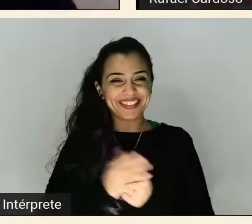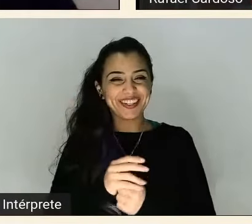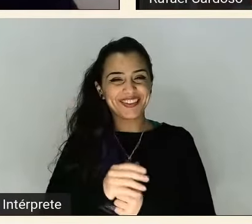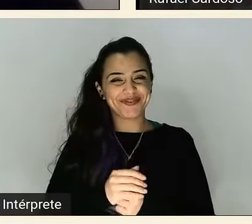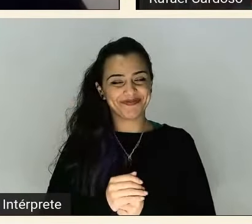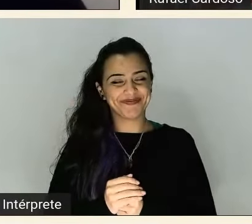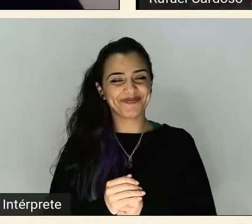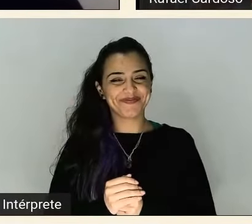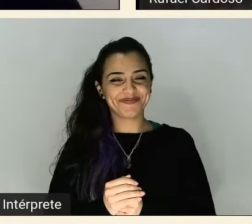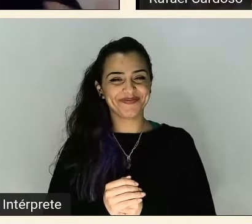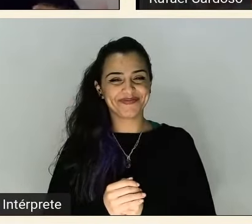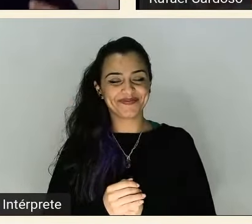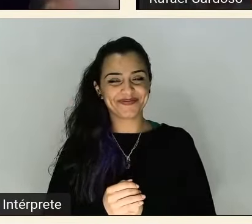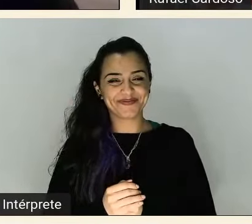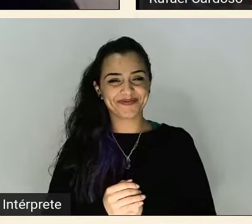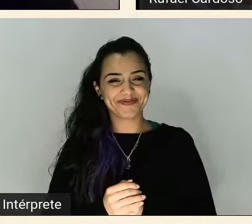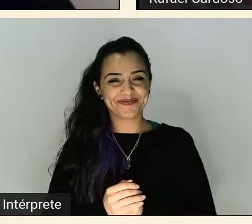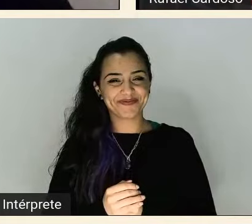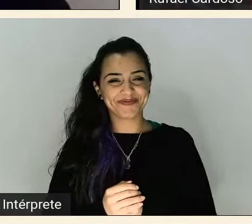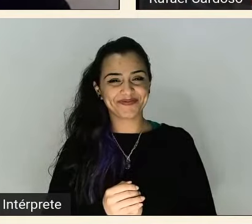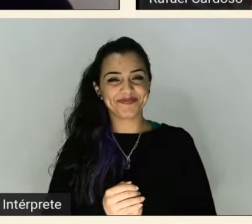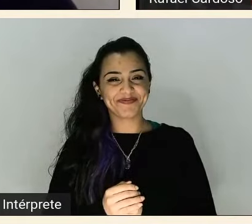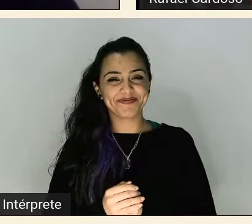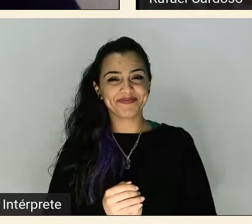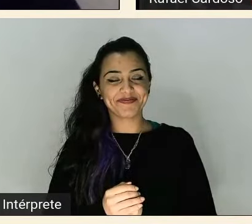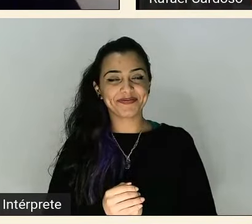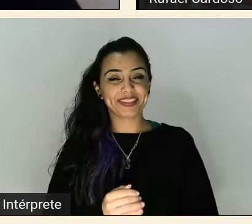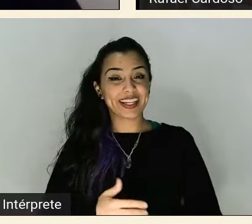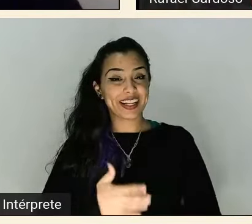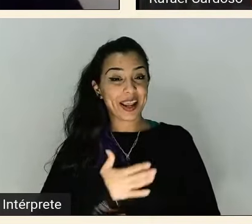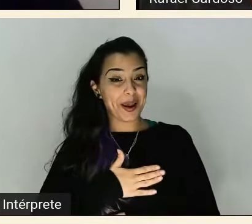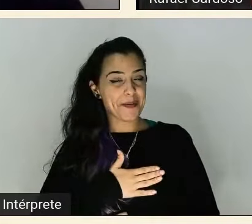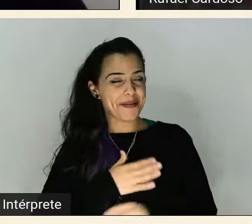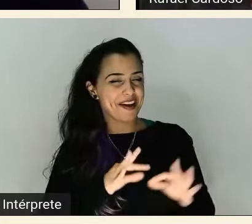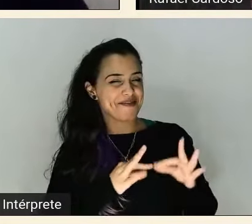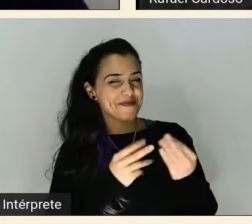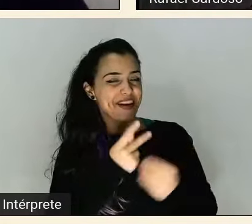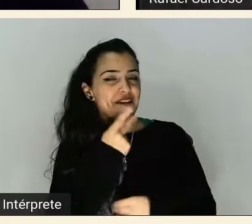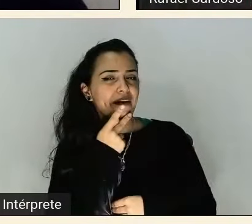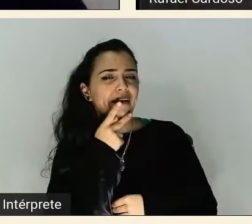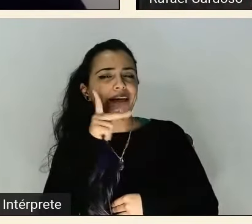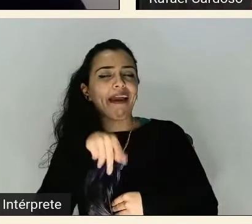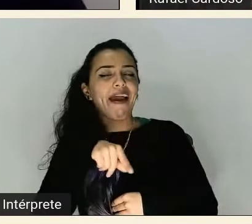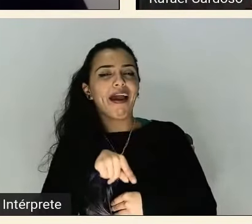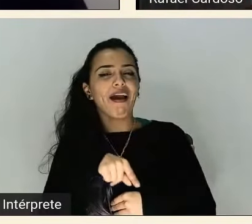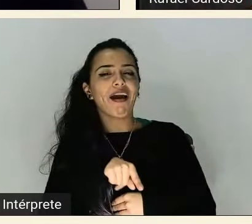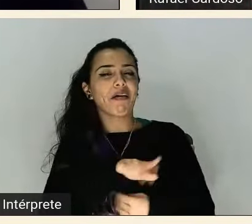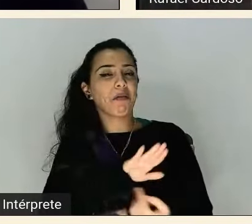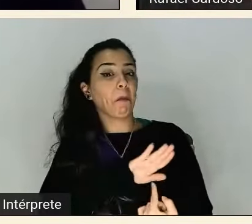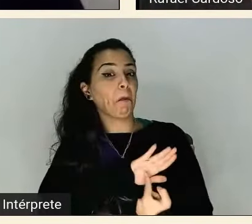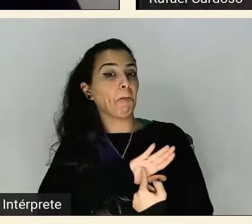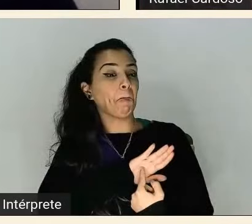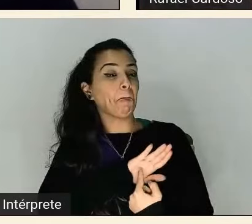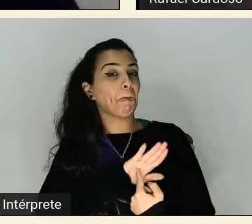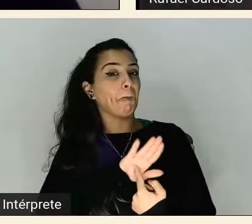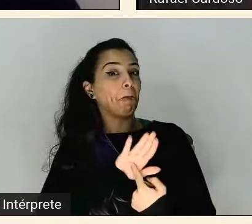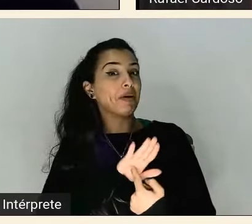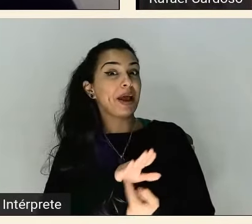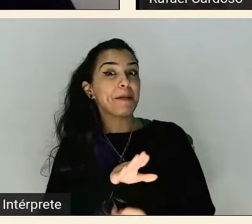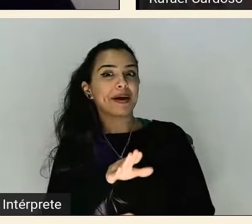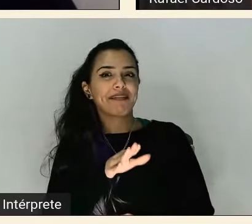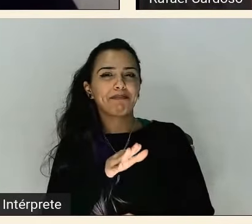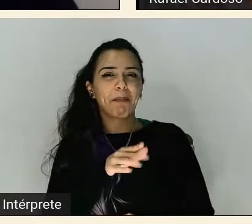Modernidade. Está fazendo o que na minha família se diria fazendo fusquinha, né? Quando se mostra alguma coisa para que a gente fique com